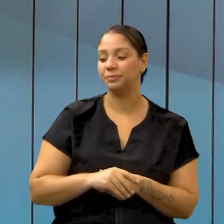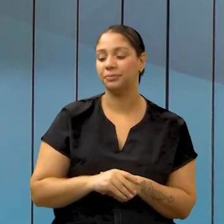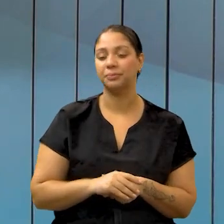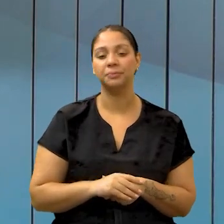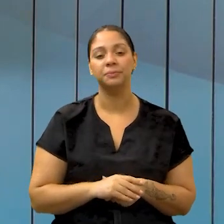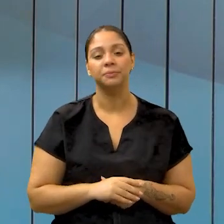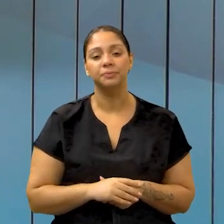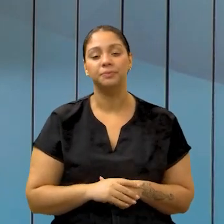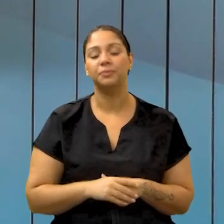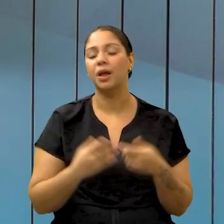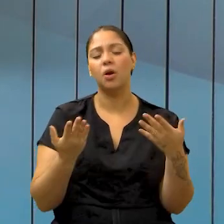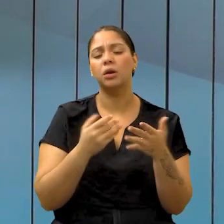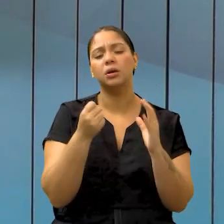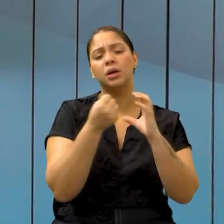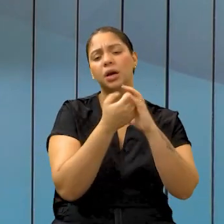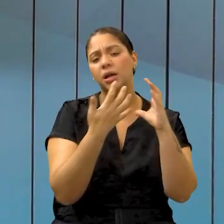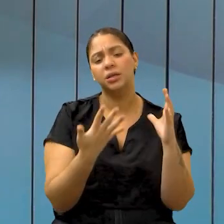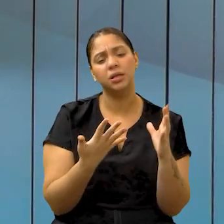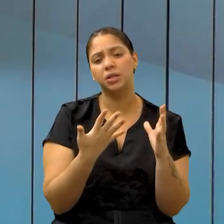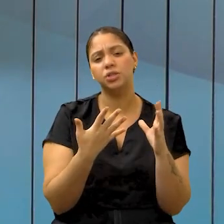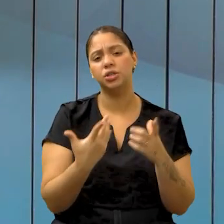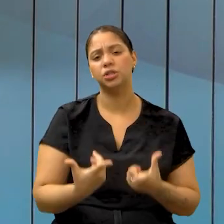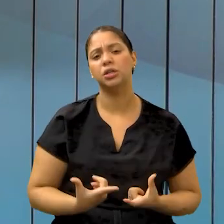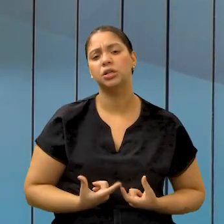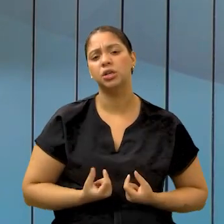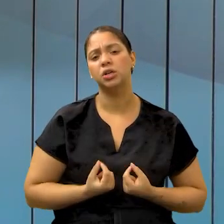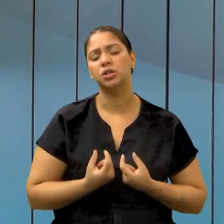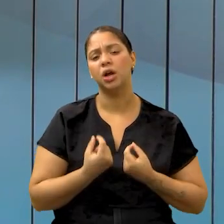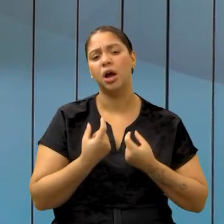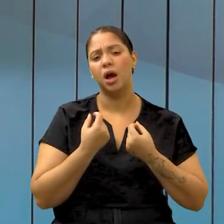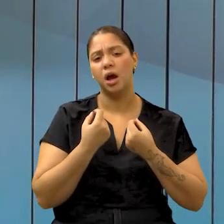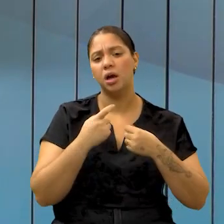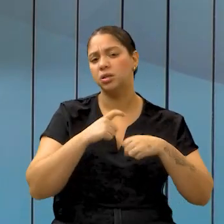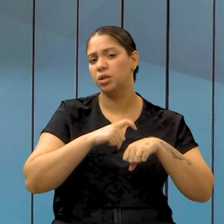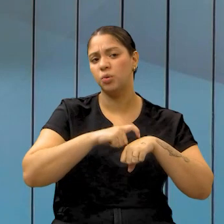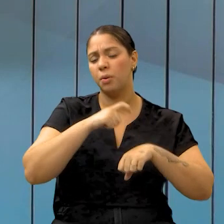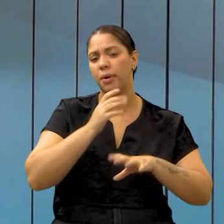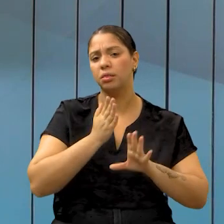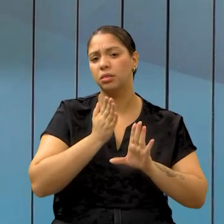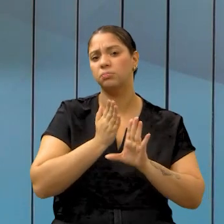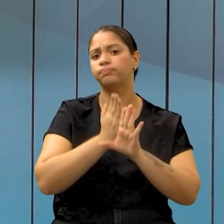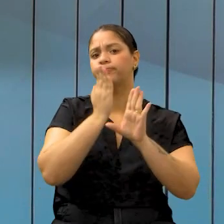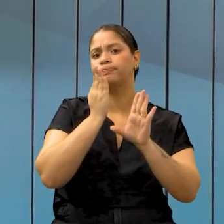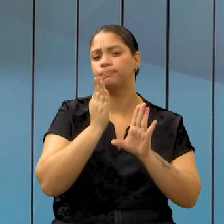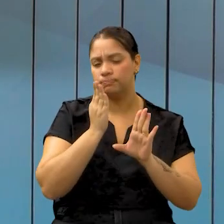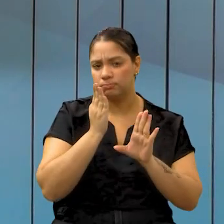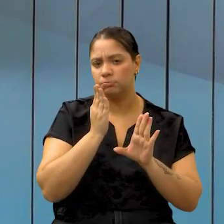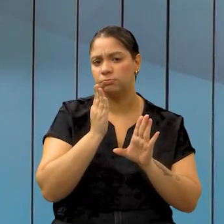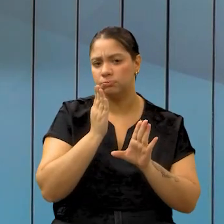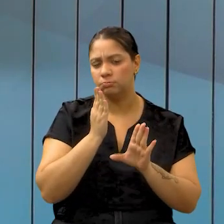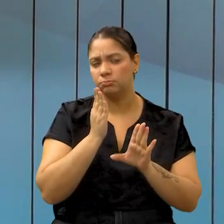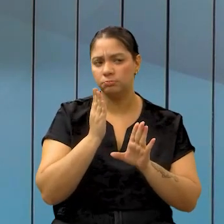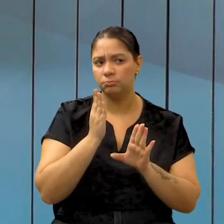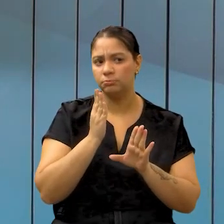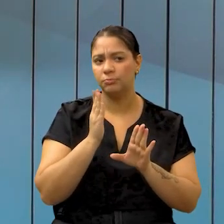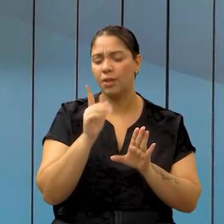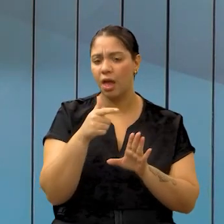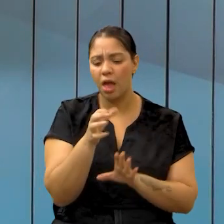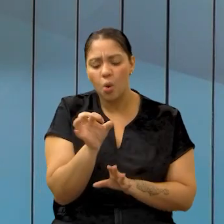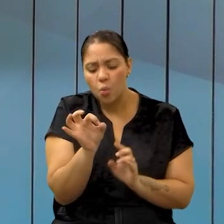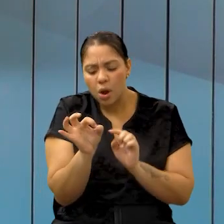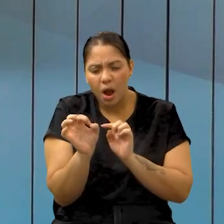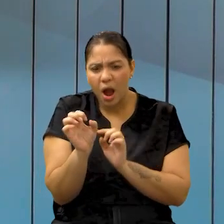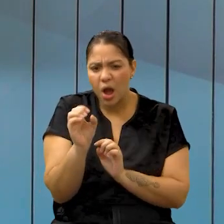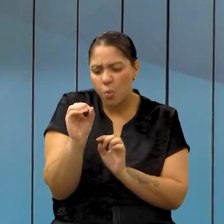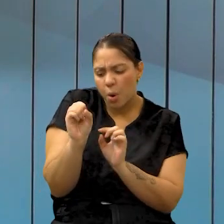falar agora sobre as características desse câncer. No momento que ele é detectado, é um